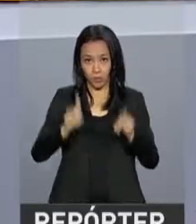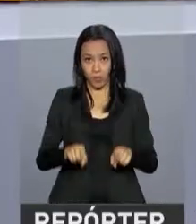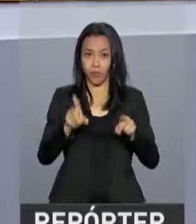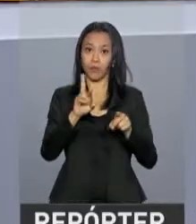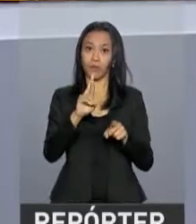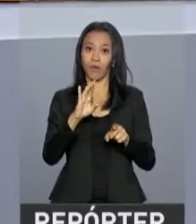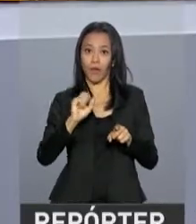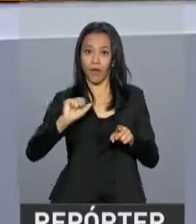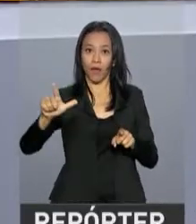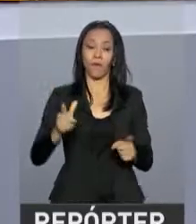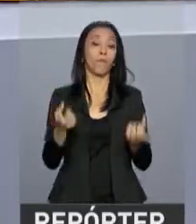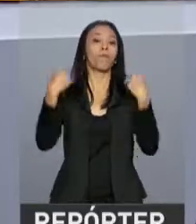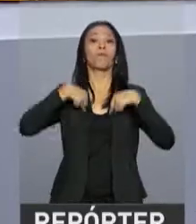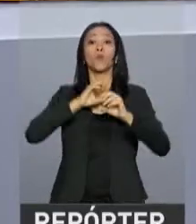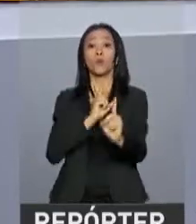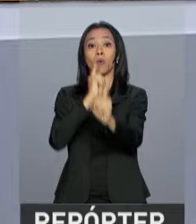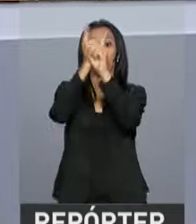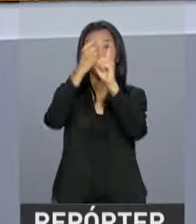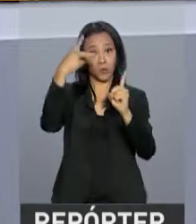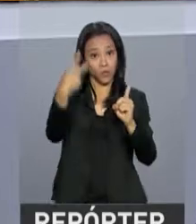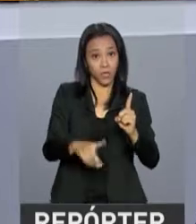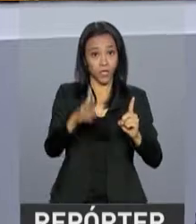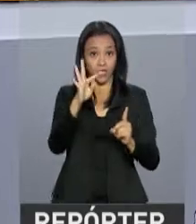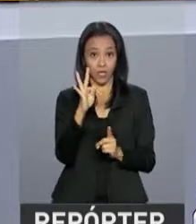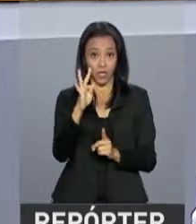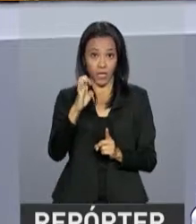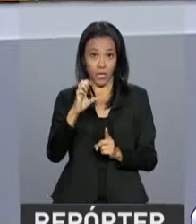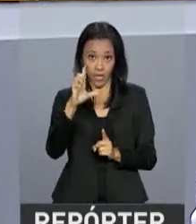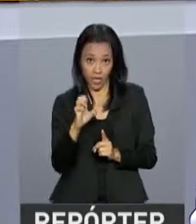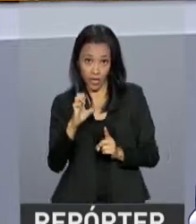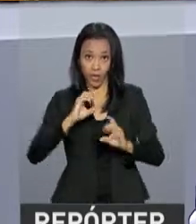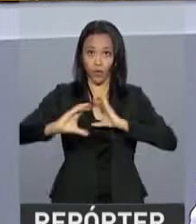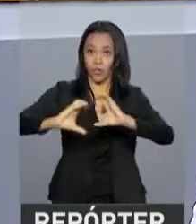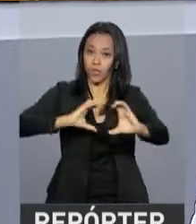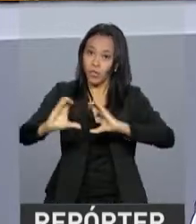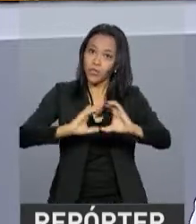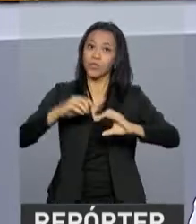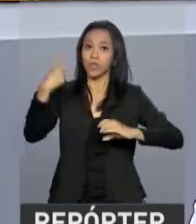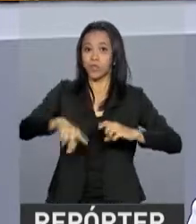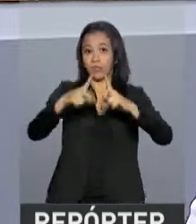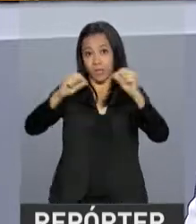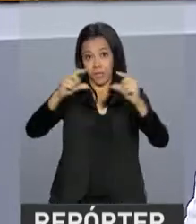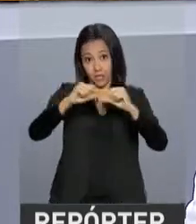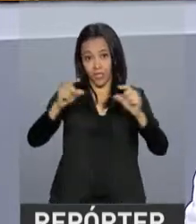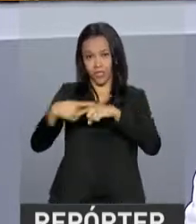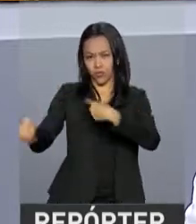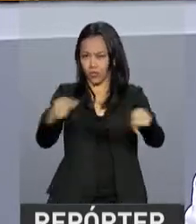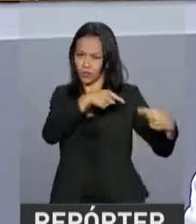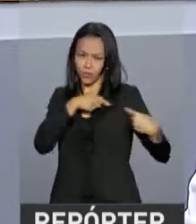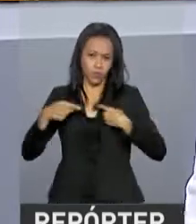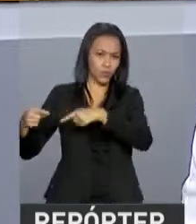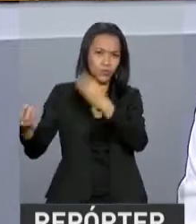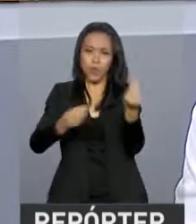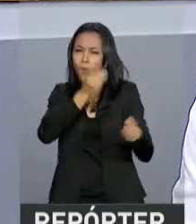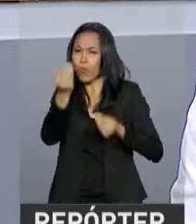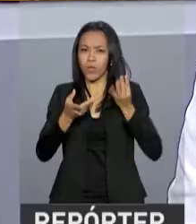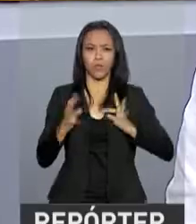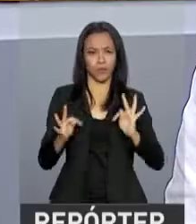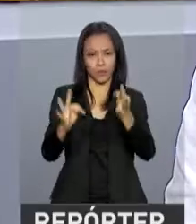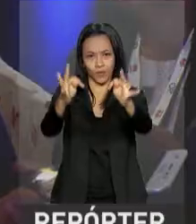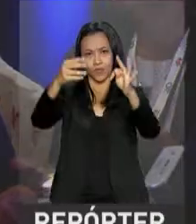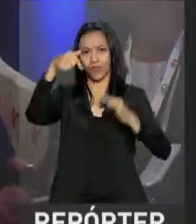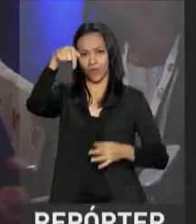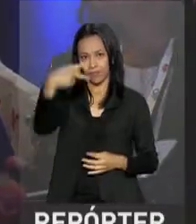telecomunicações em brasília discutir o futuro do setor é a transformação digital que o país tem passado nas últimas décadas